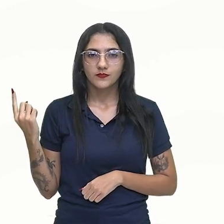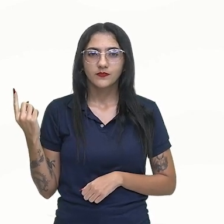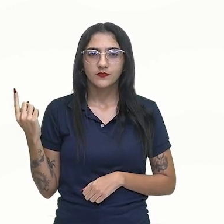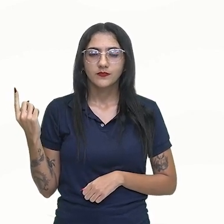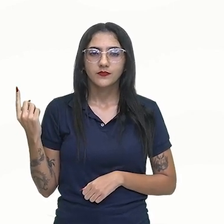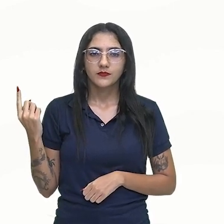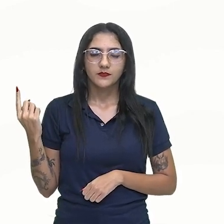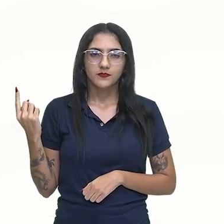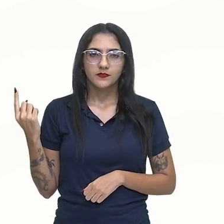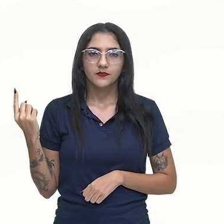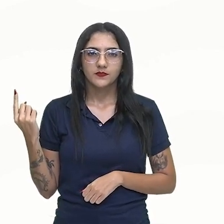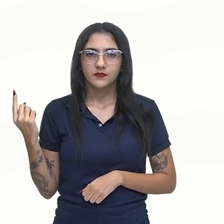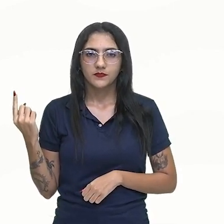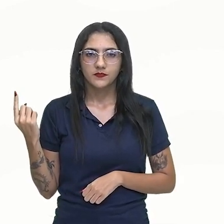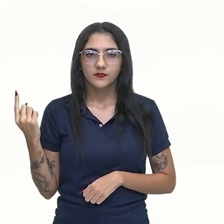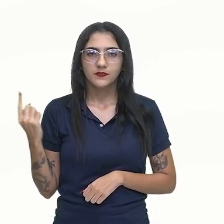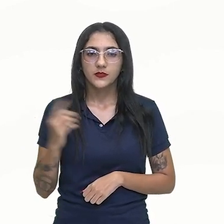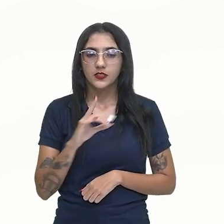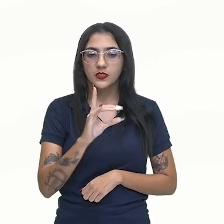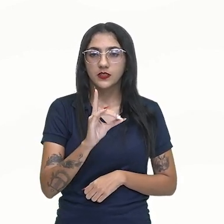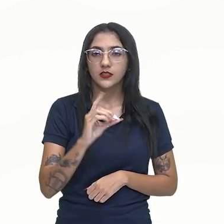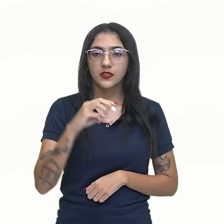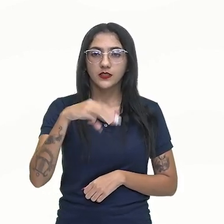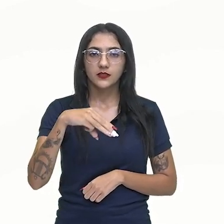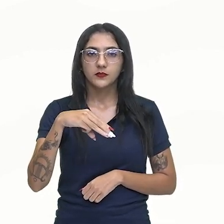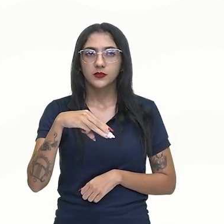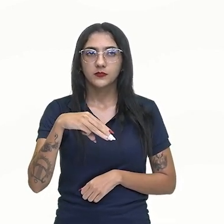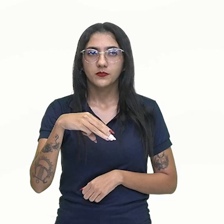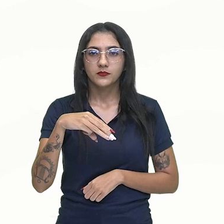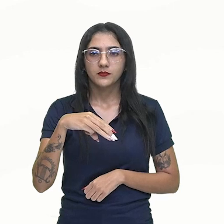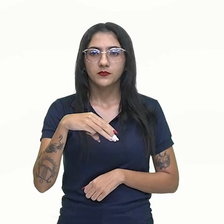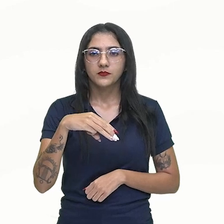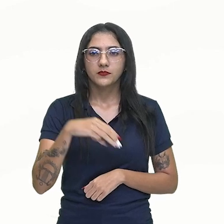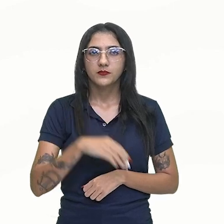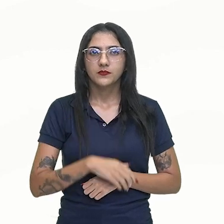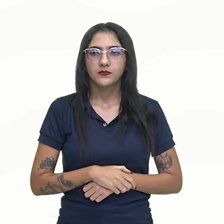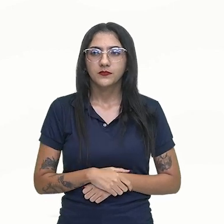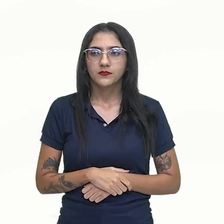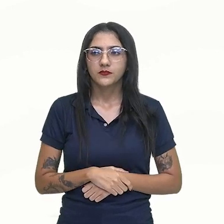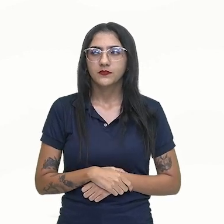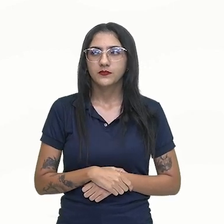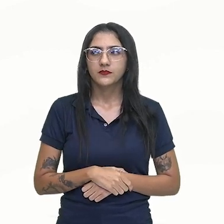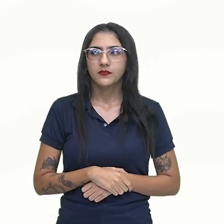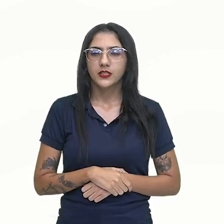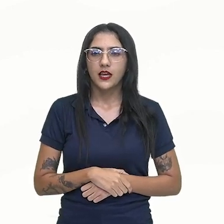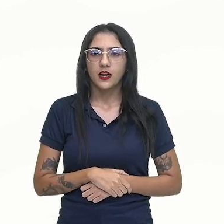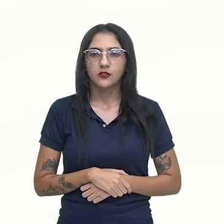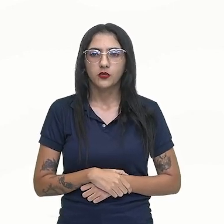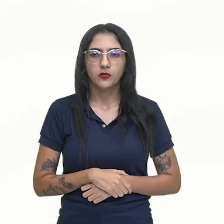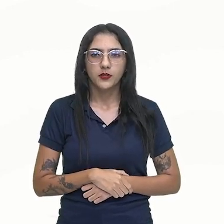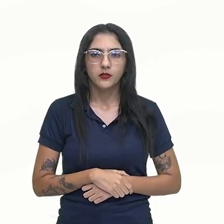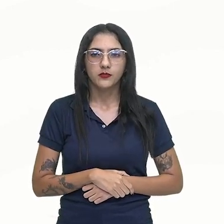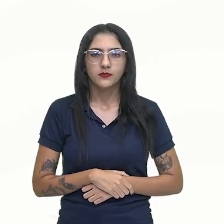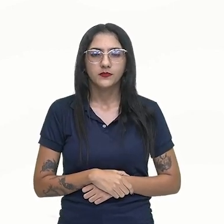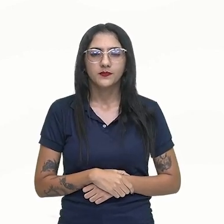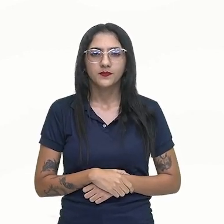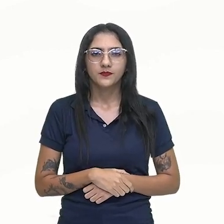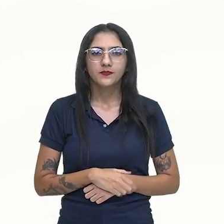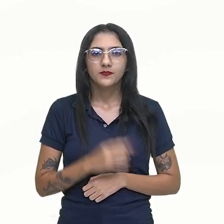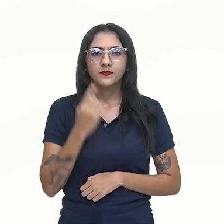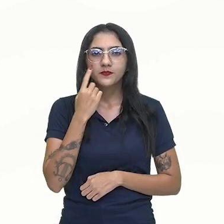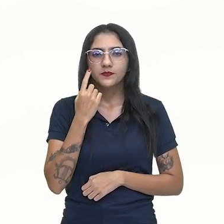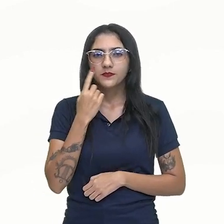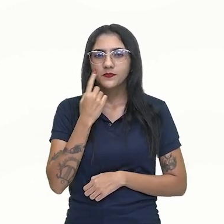ó, vai ser o decímetro cúbico. Tá? Primeira divisão por 1000. Segunda divisão por